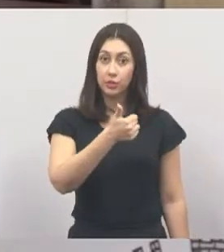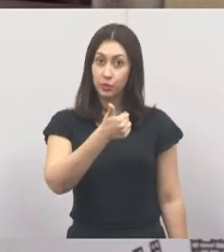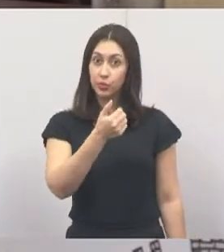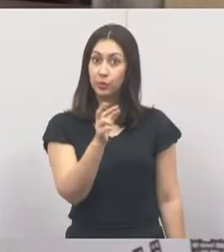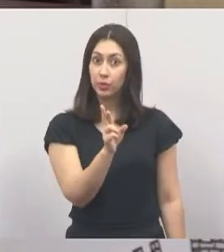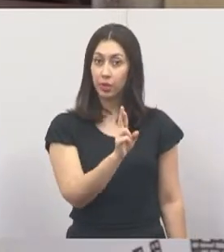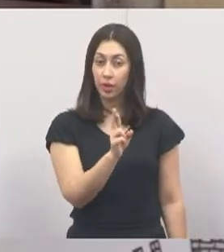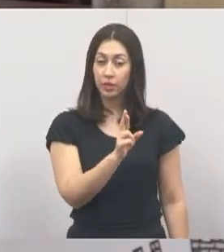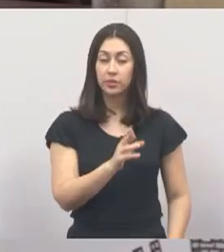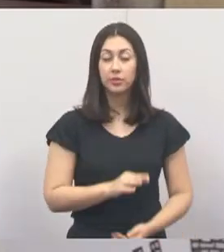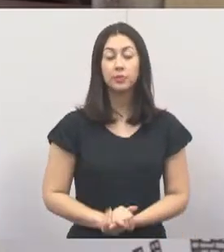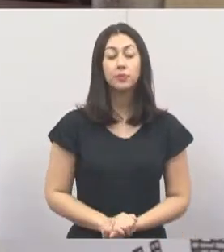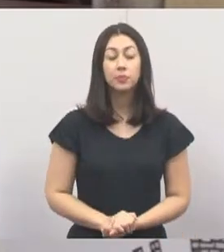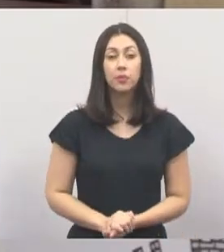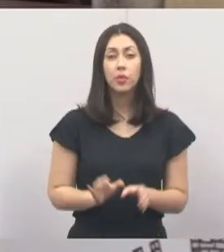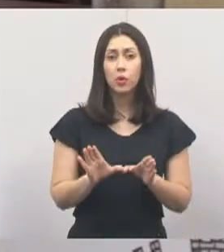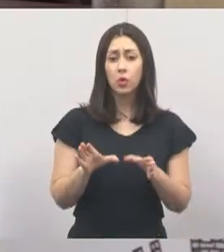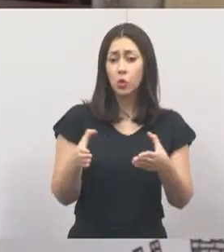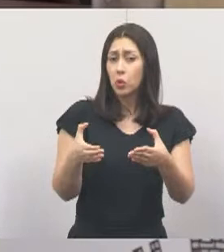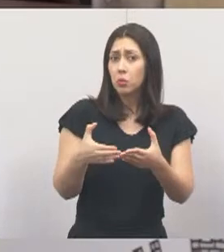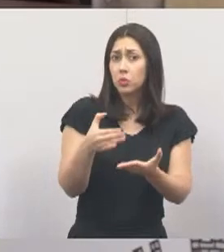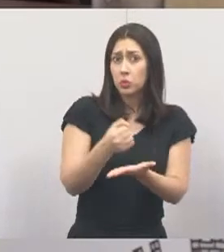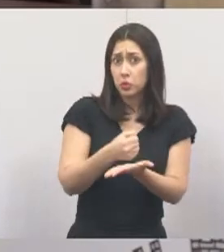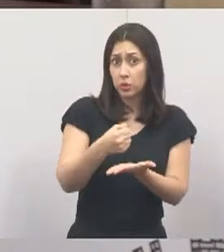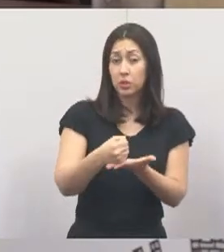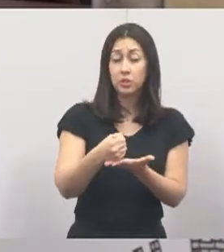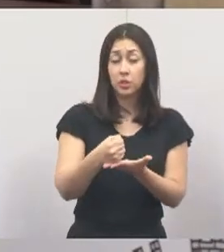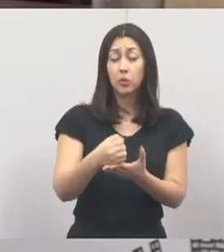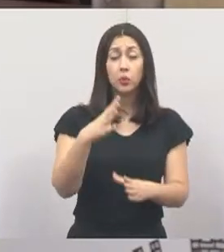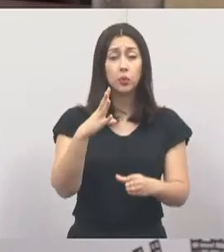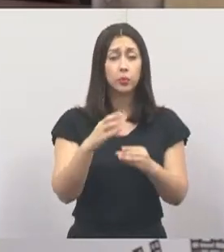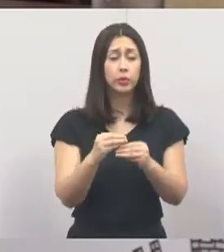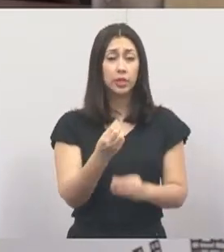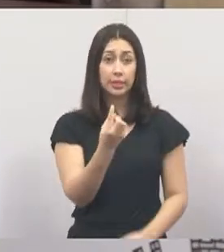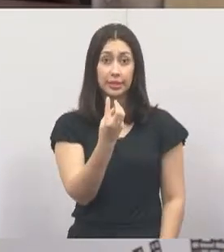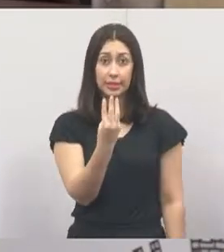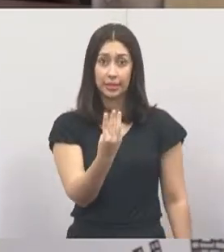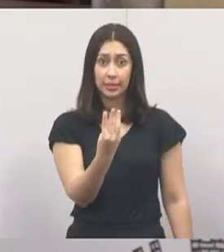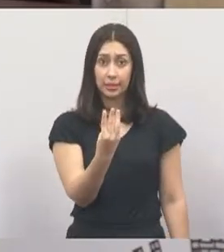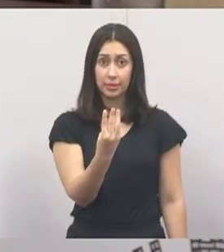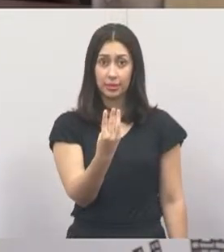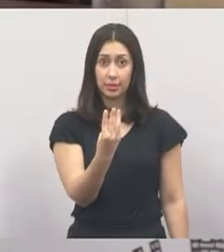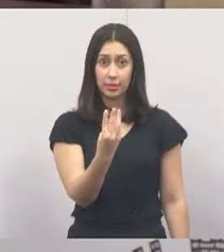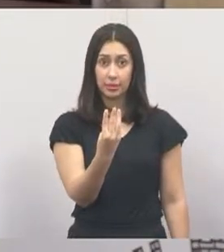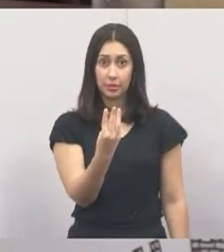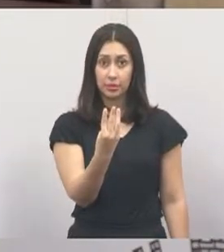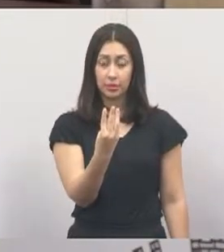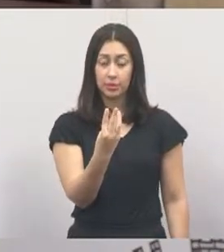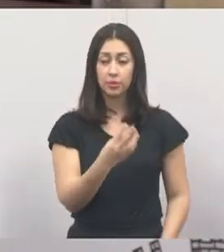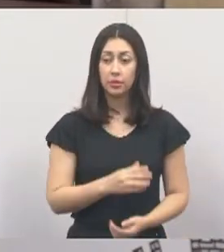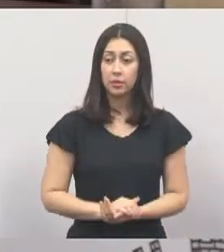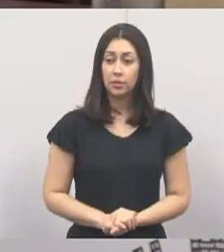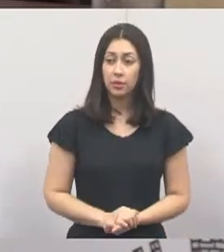621,21. Comissão de contratação, quantidade 3,